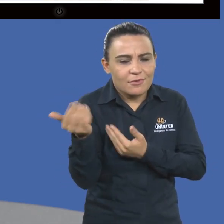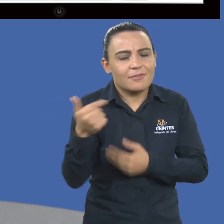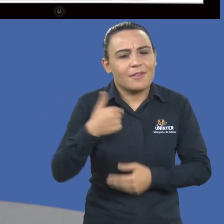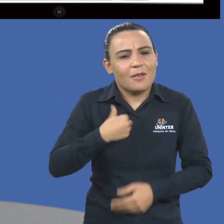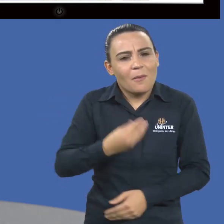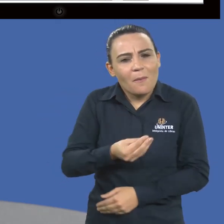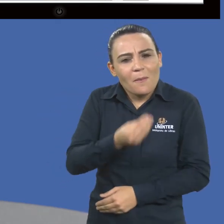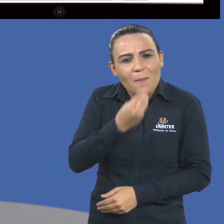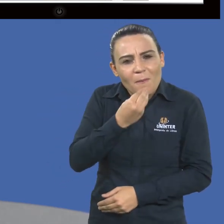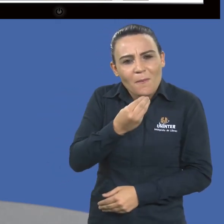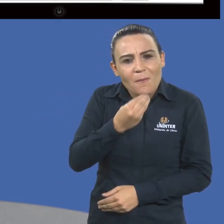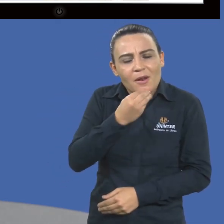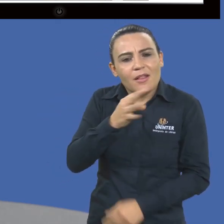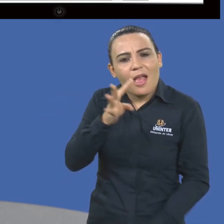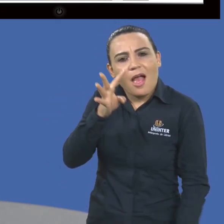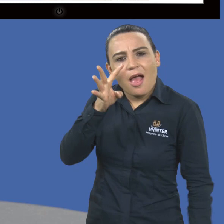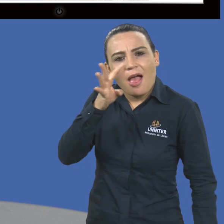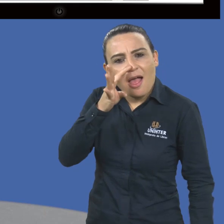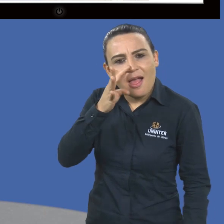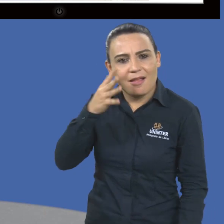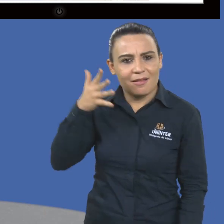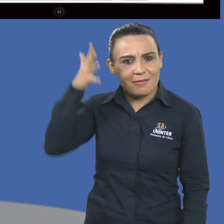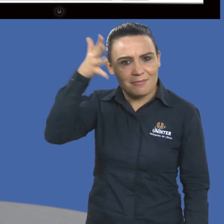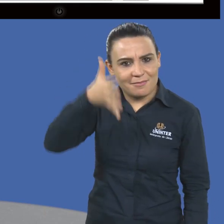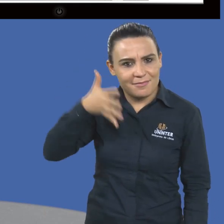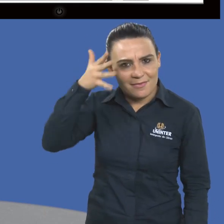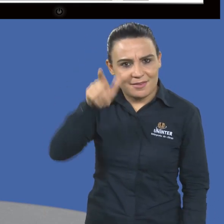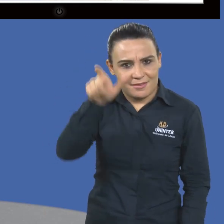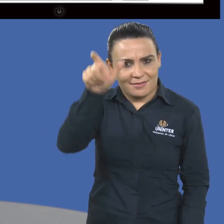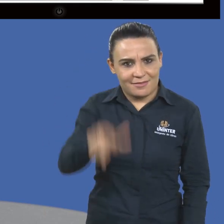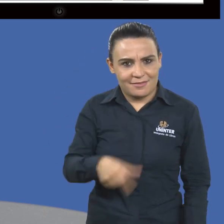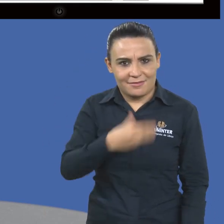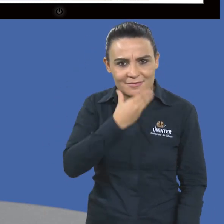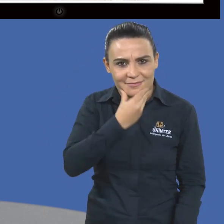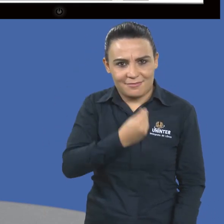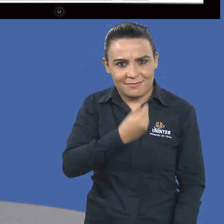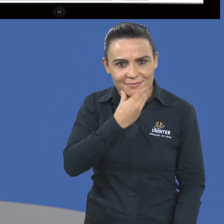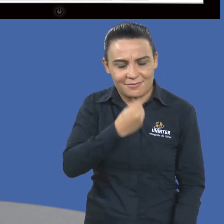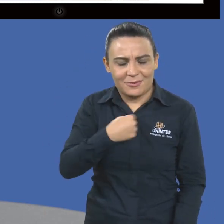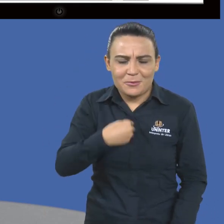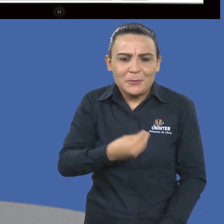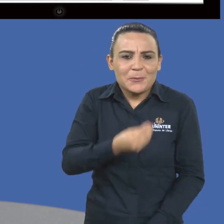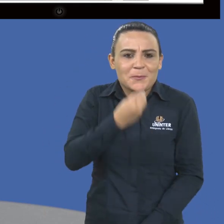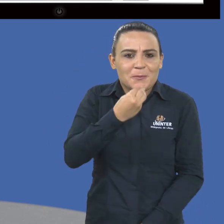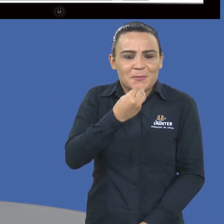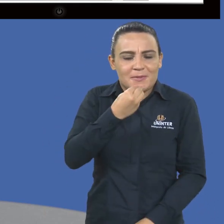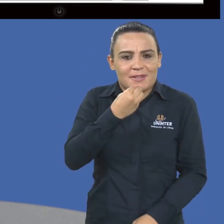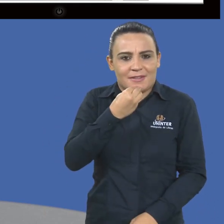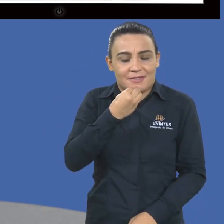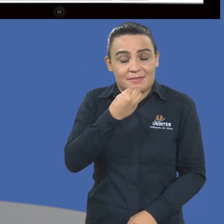mocinho, e que eu tive a oportunidade de assistir uma palestra desse garoto.